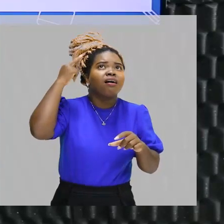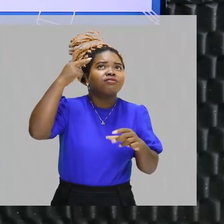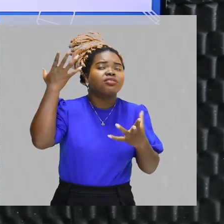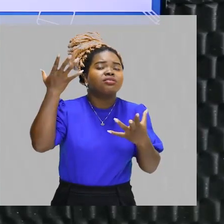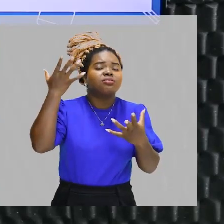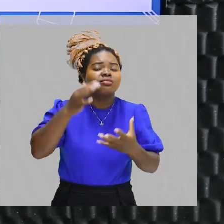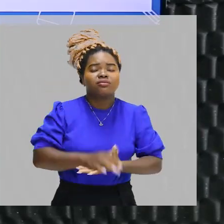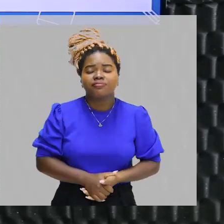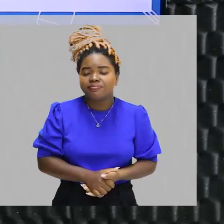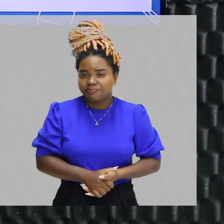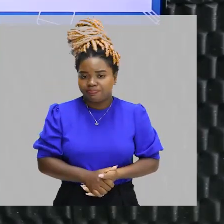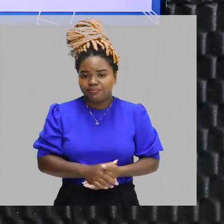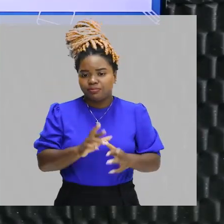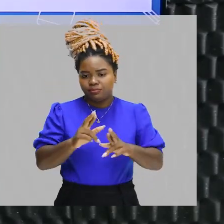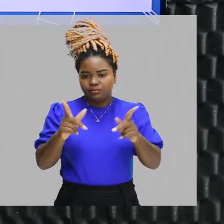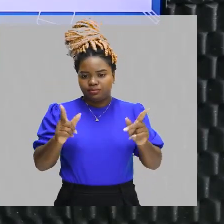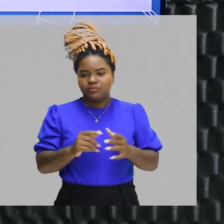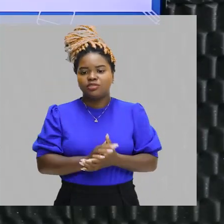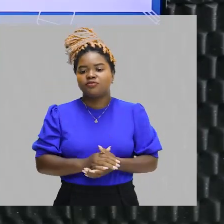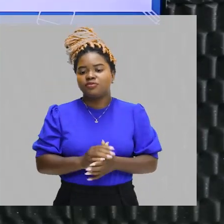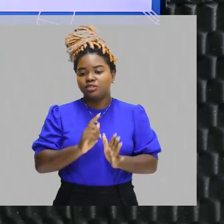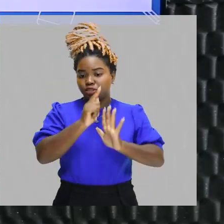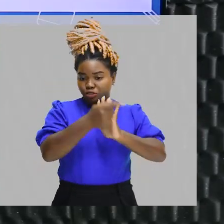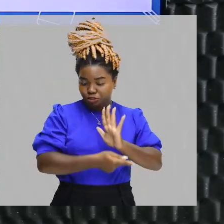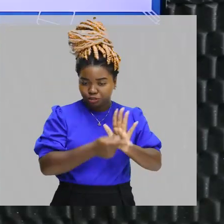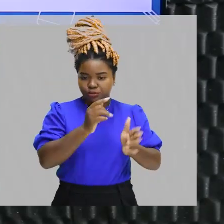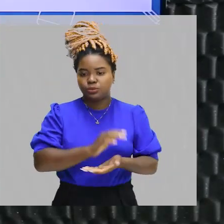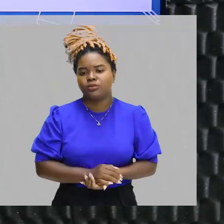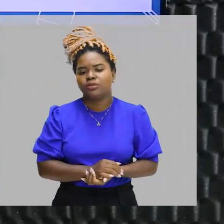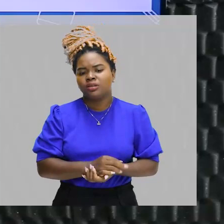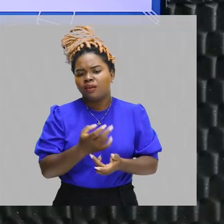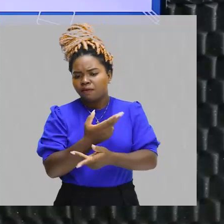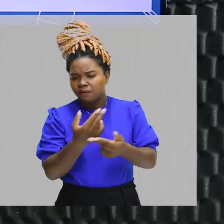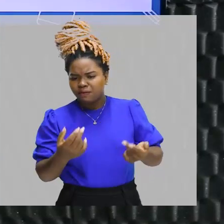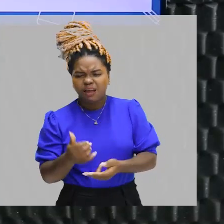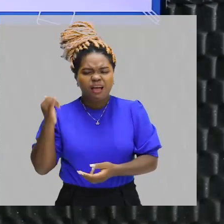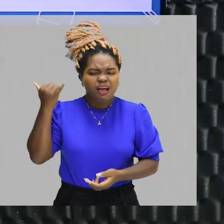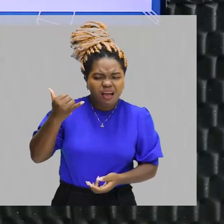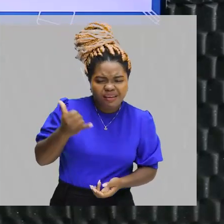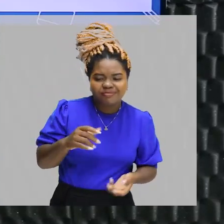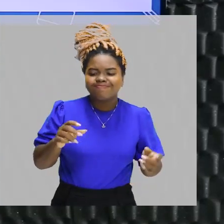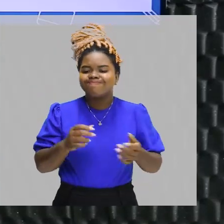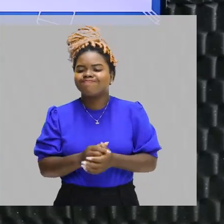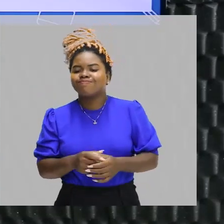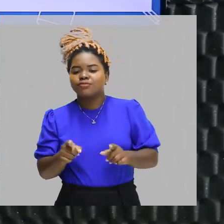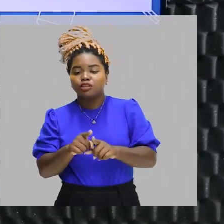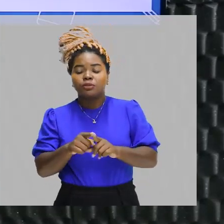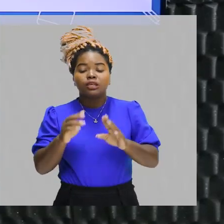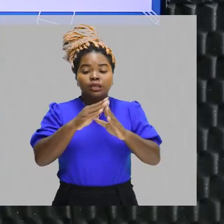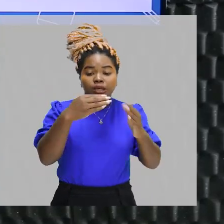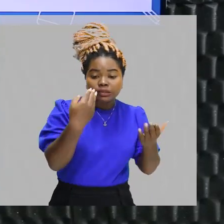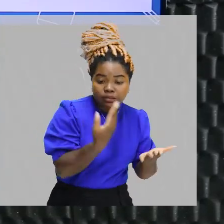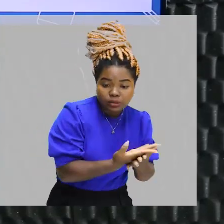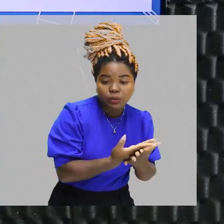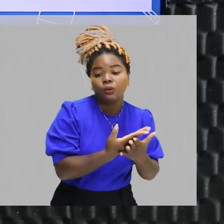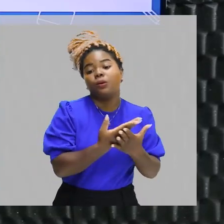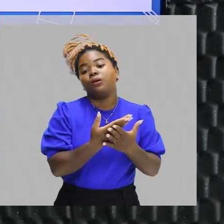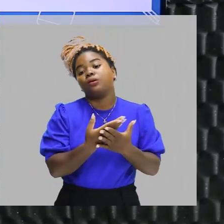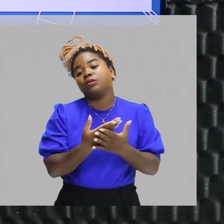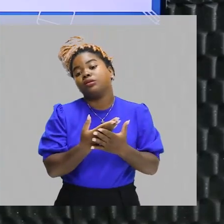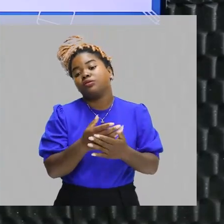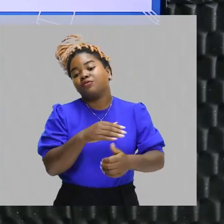Né? Diferentes gêneros de literatura, narrativo, dramático, lírico e escolas que vocês estão acostumados a estudar na